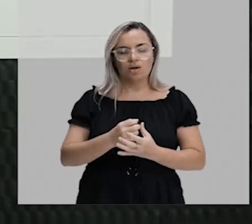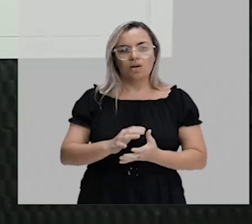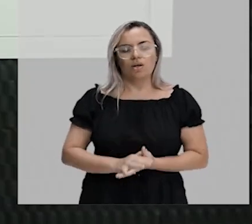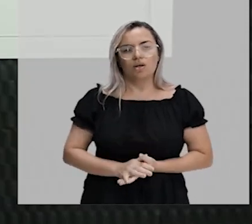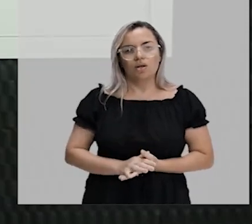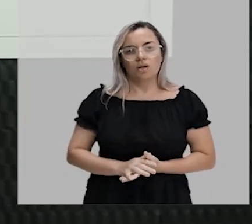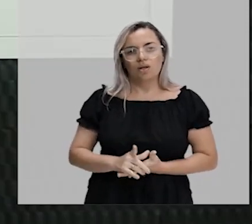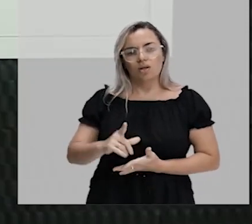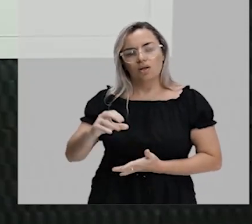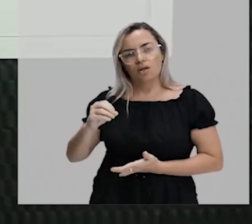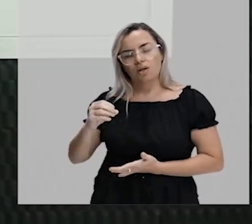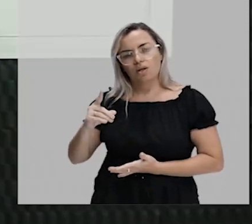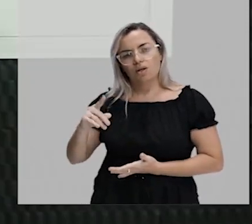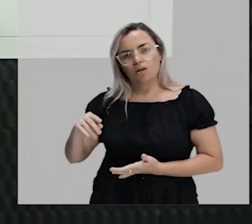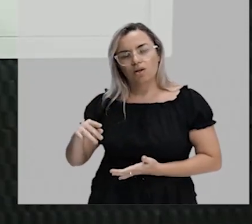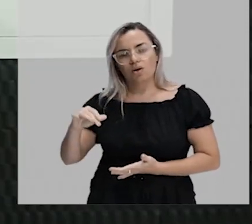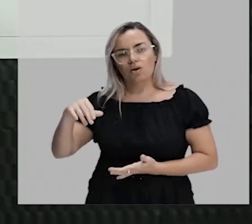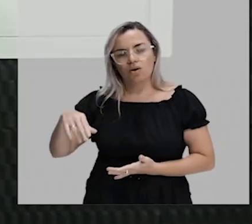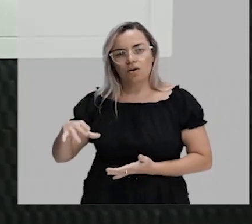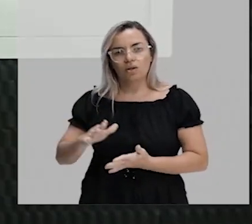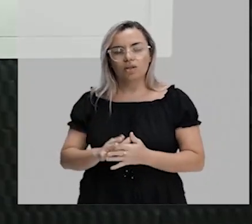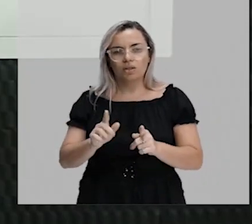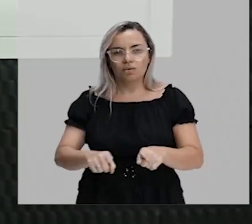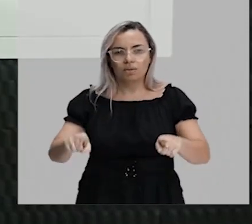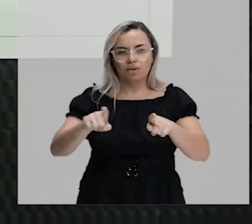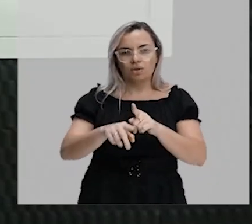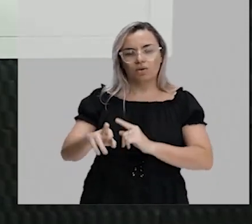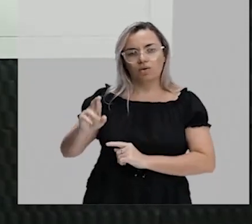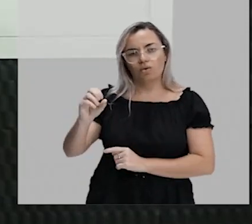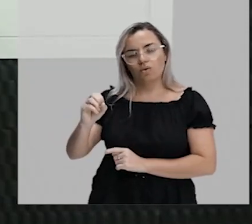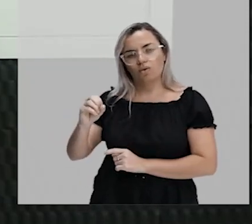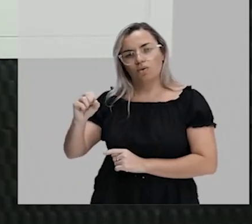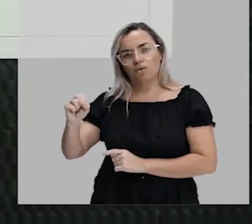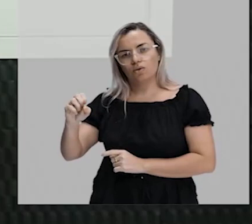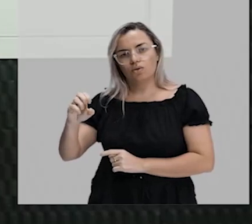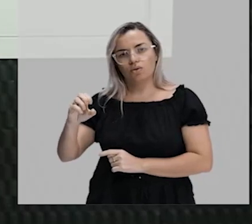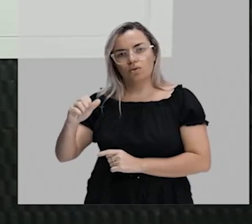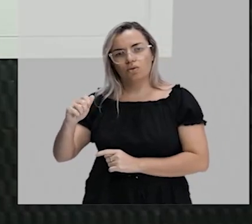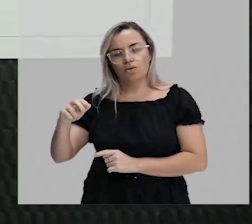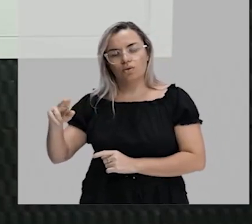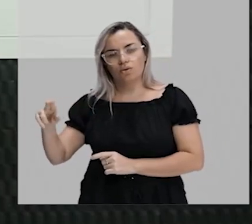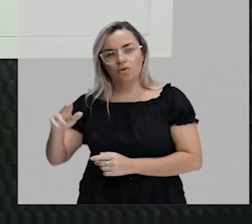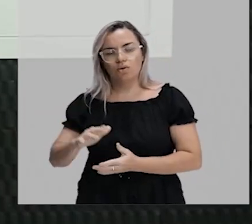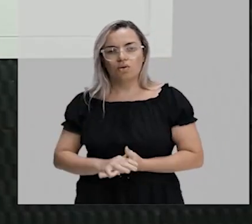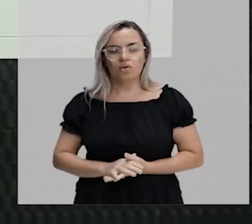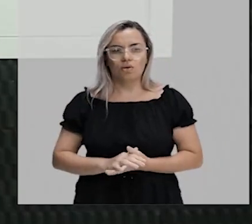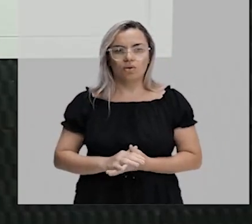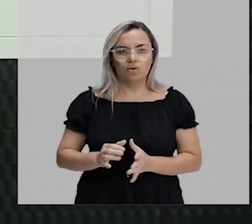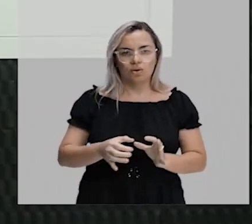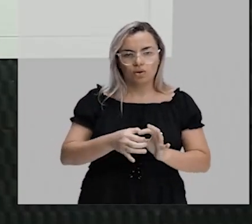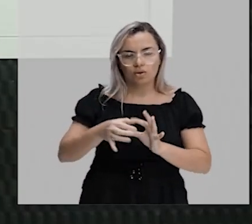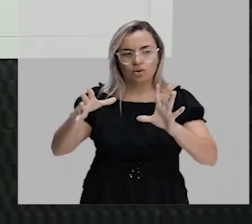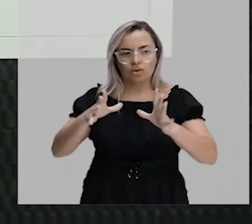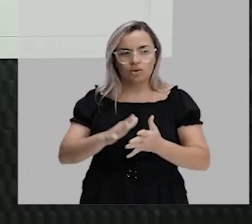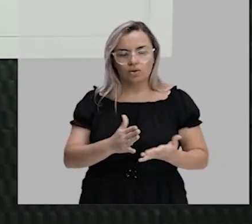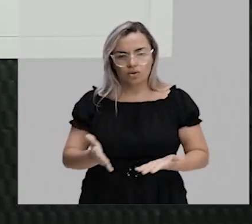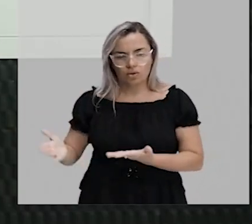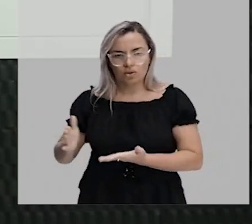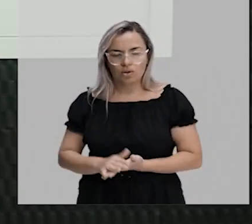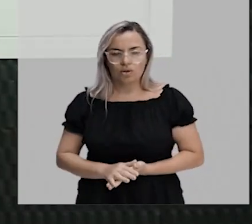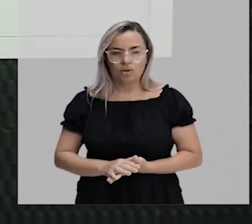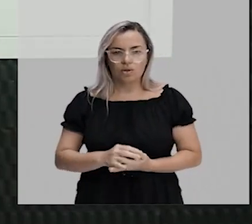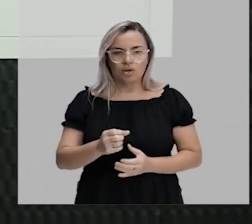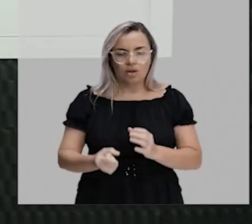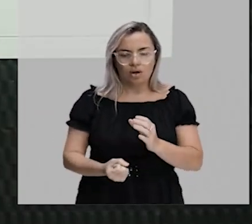discussão da lei. Então você acrescenta um elemento muito importante regulador, que é a própria lei formulada pelo Estado, a partir